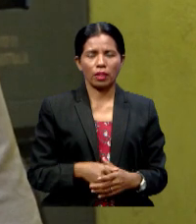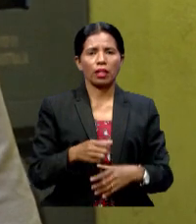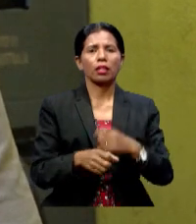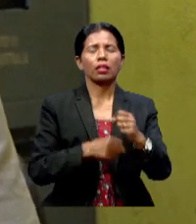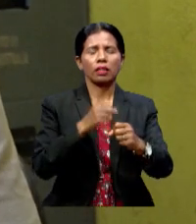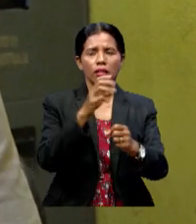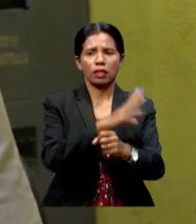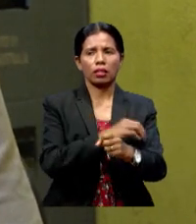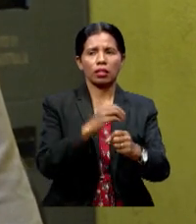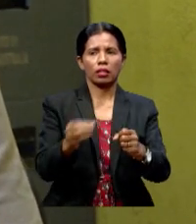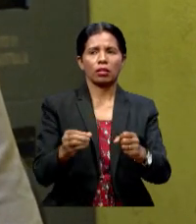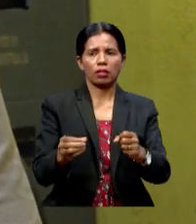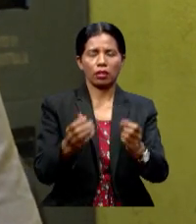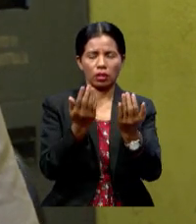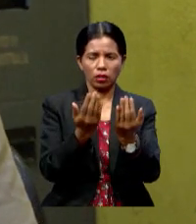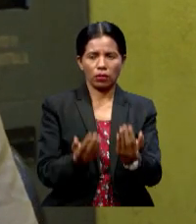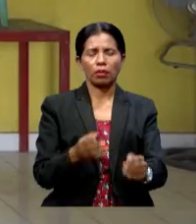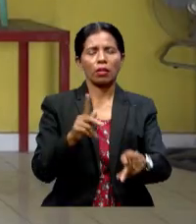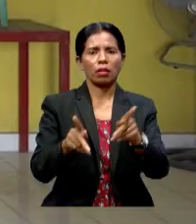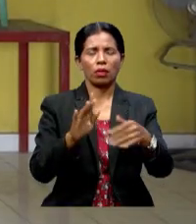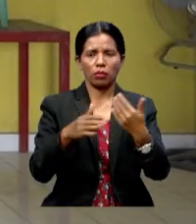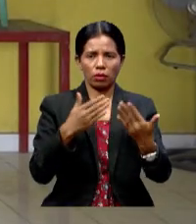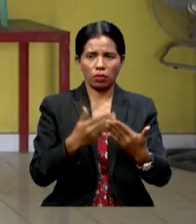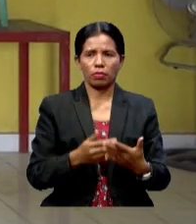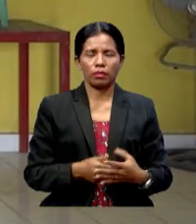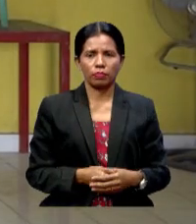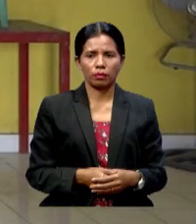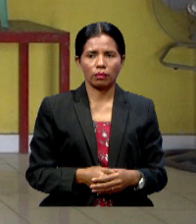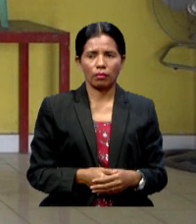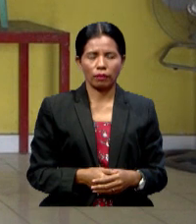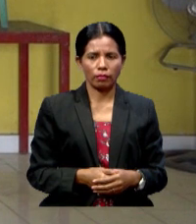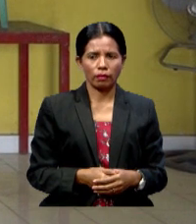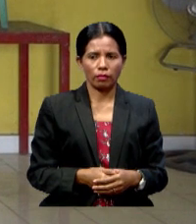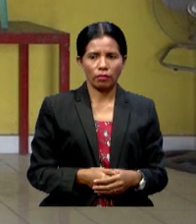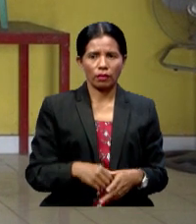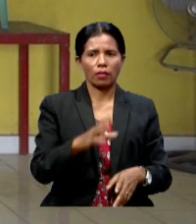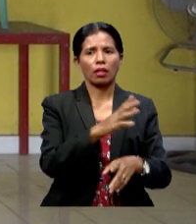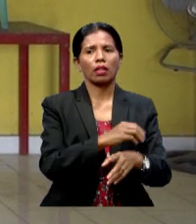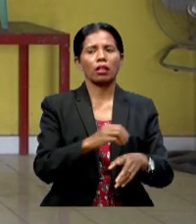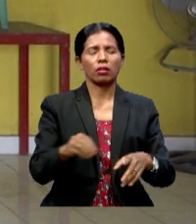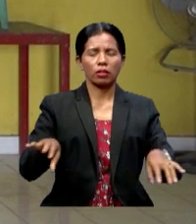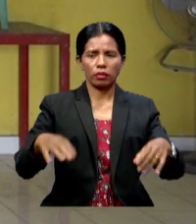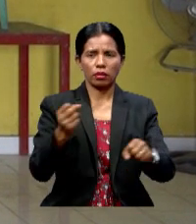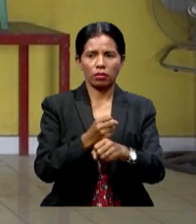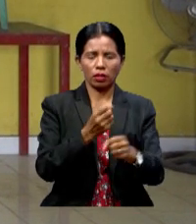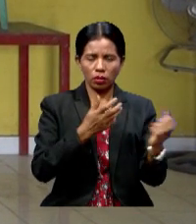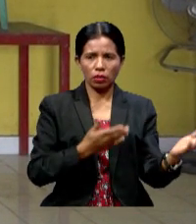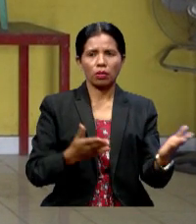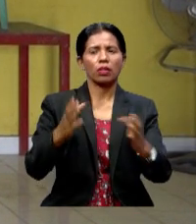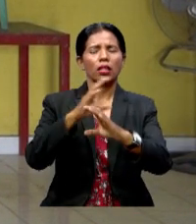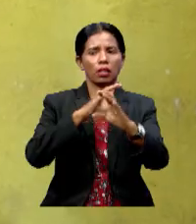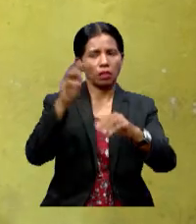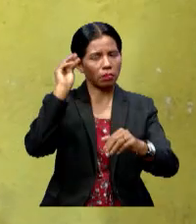uma toda a gente uma comunidade de beneficiários, né? Tushatutan, durante ne esforço de haruka carta para